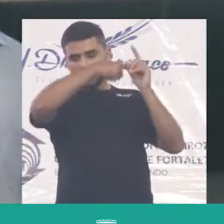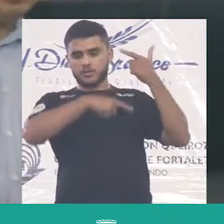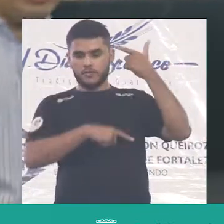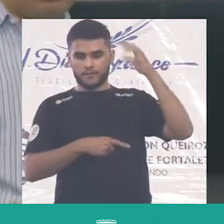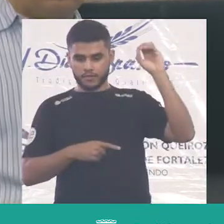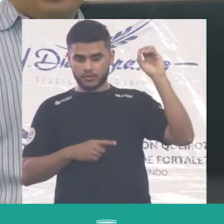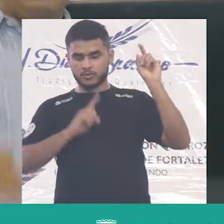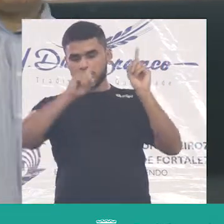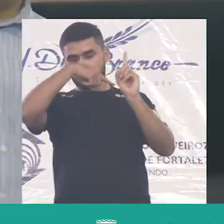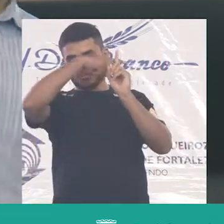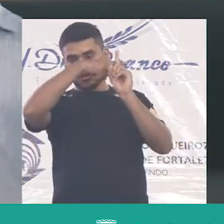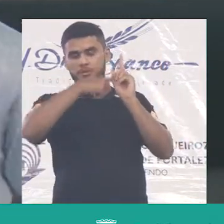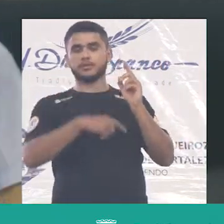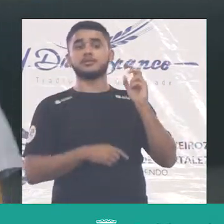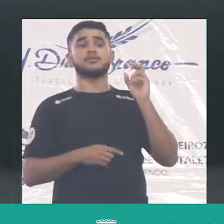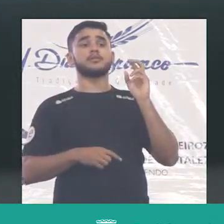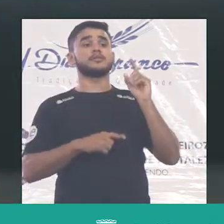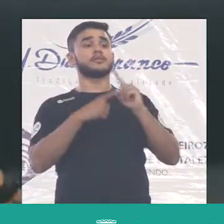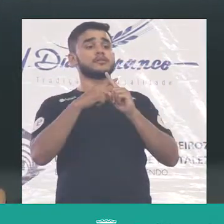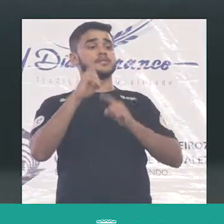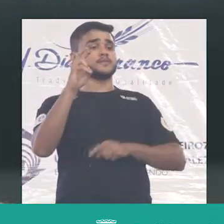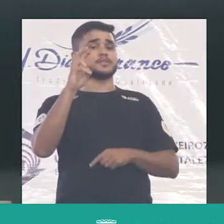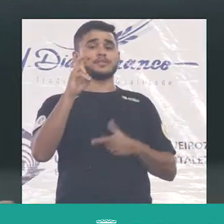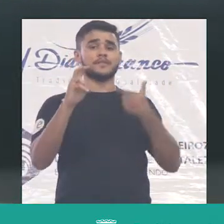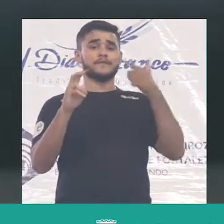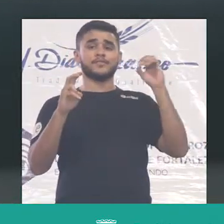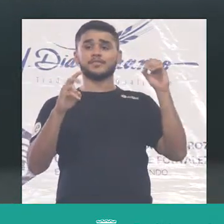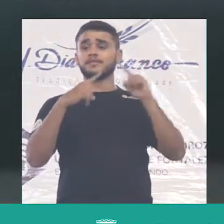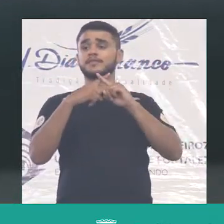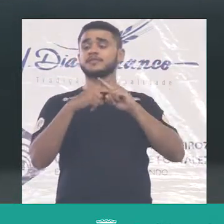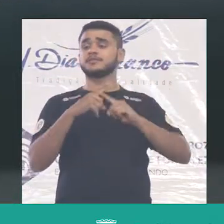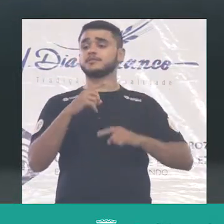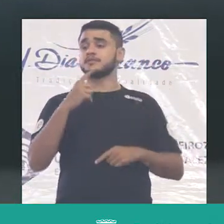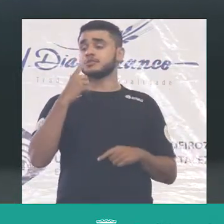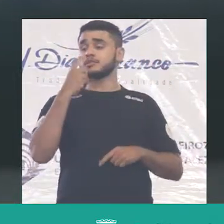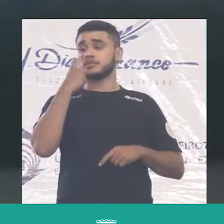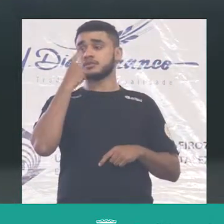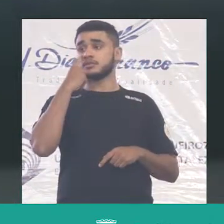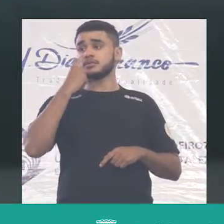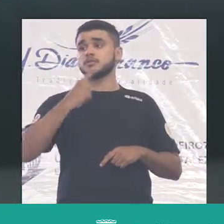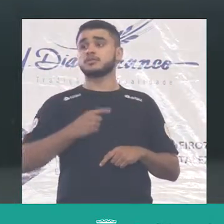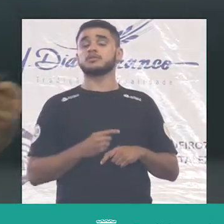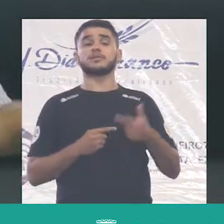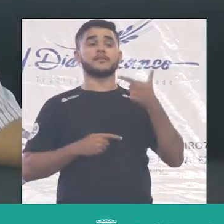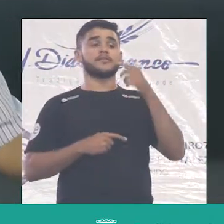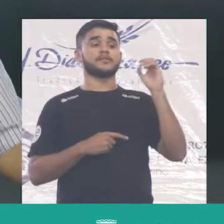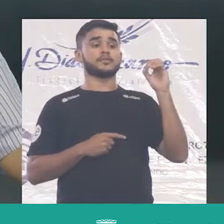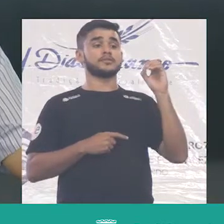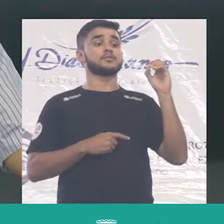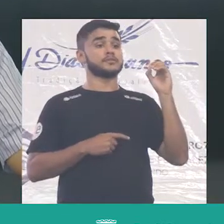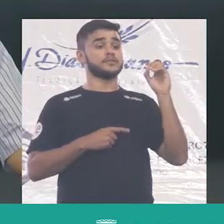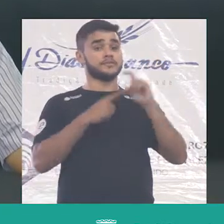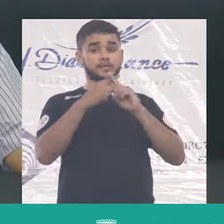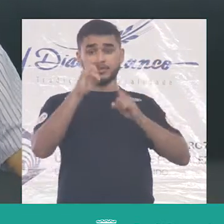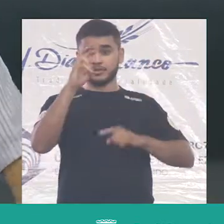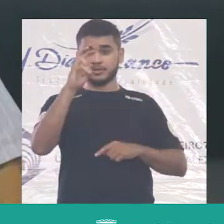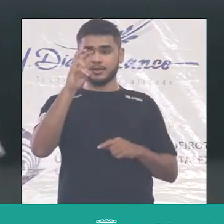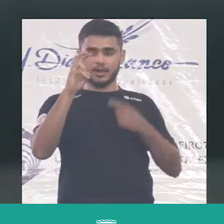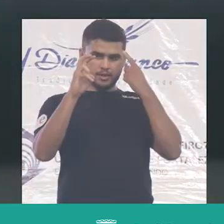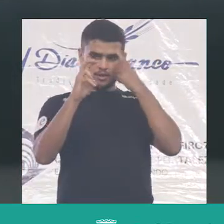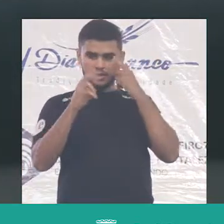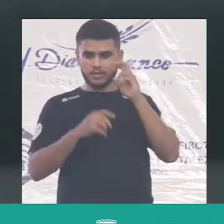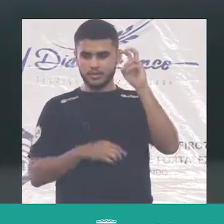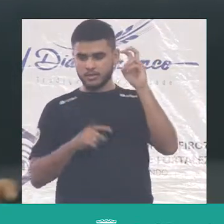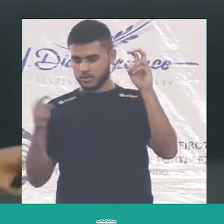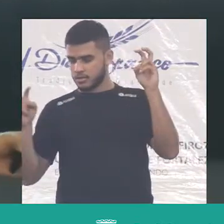os 100% é só multiplicar isso aí por 5, não é não? Quanto é 20% vezes 5? Não dá 100%? Então eu